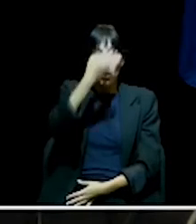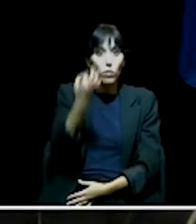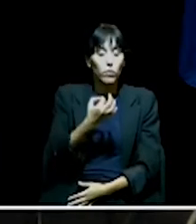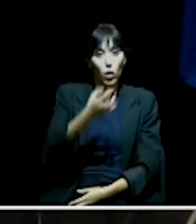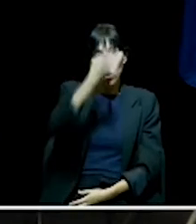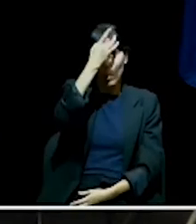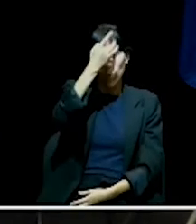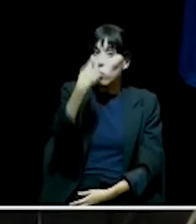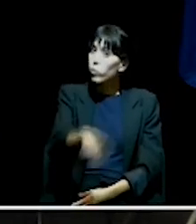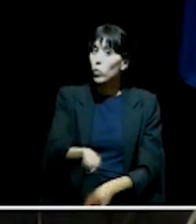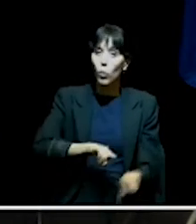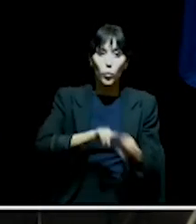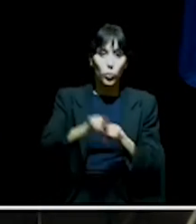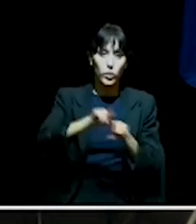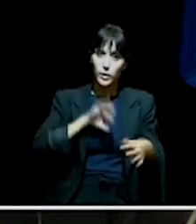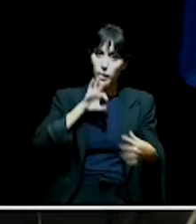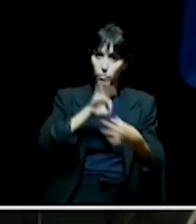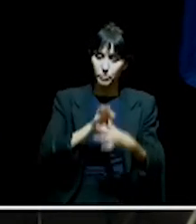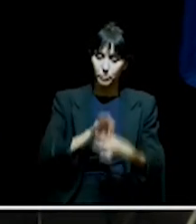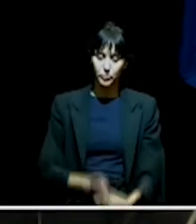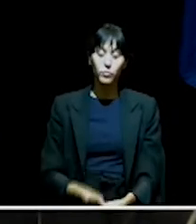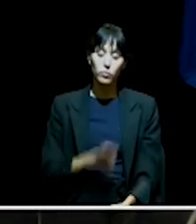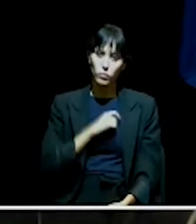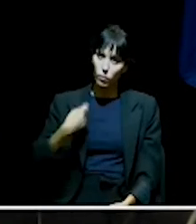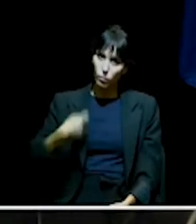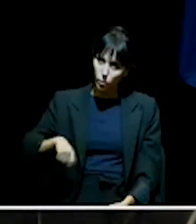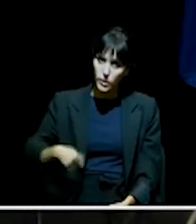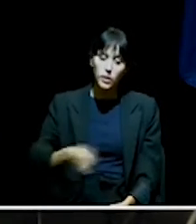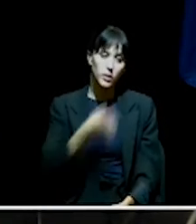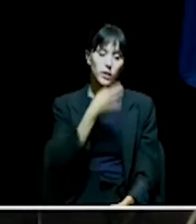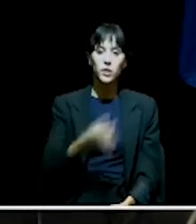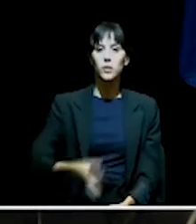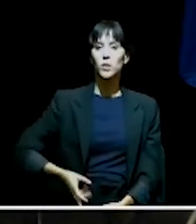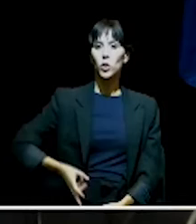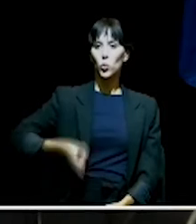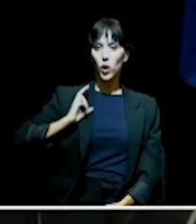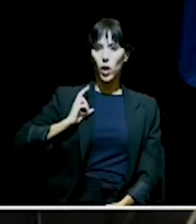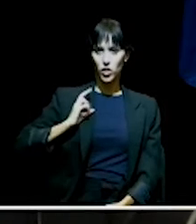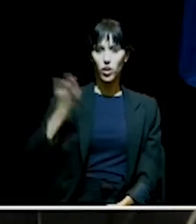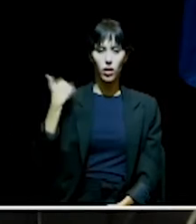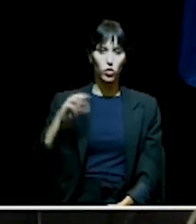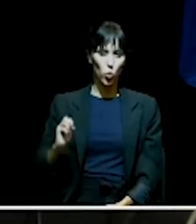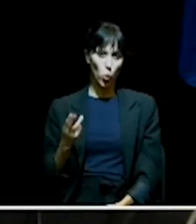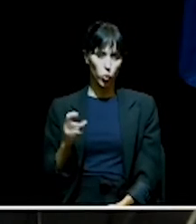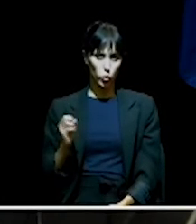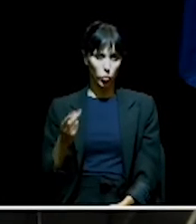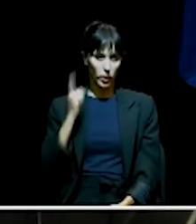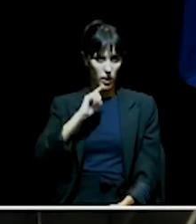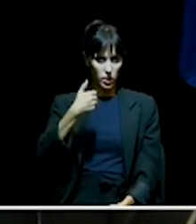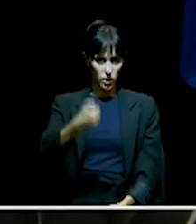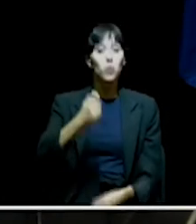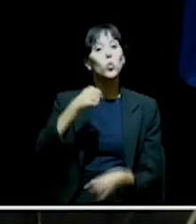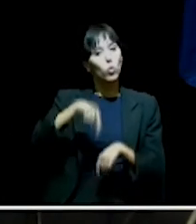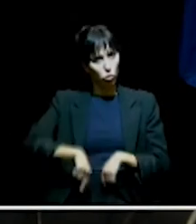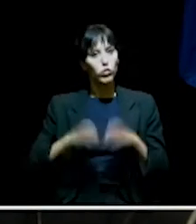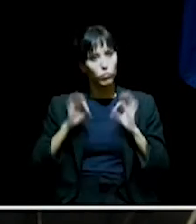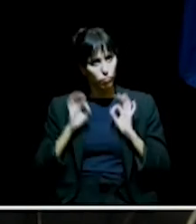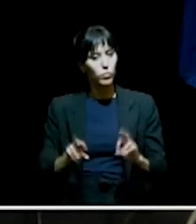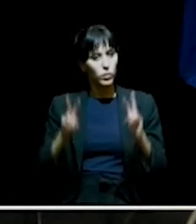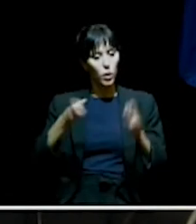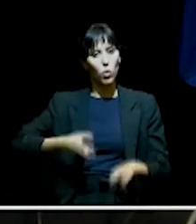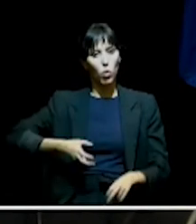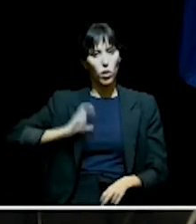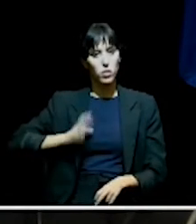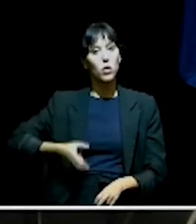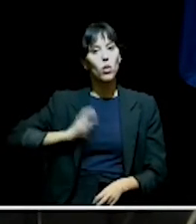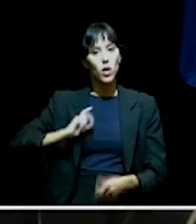posições políticas. Sr. Presidente, falou muito de audácia no seu discurso do 5 de outubro. E falemos depois de audácia. A audácia